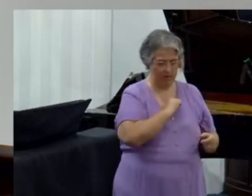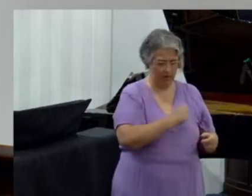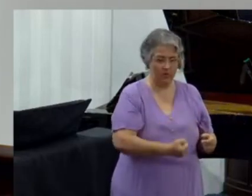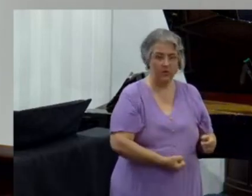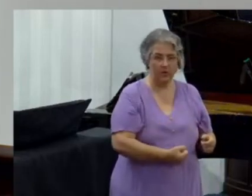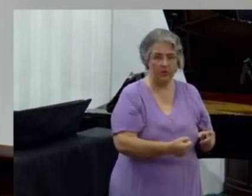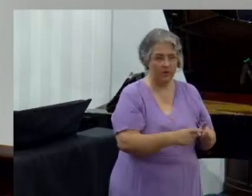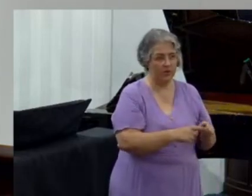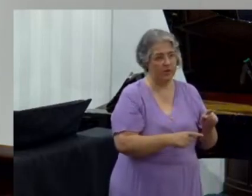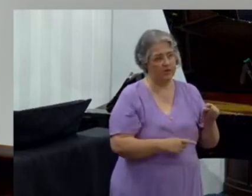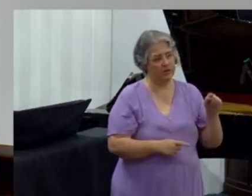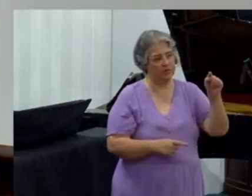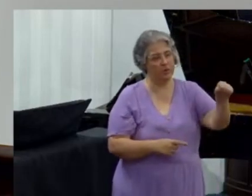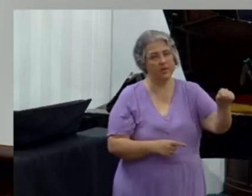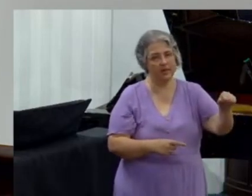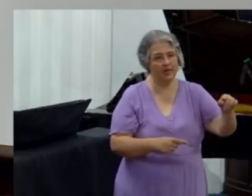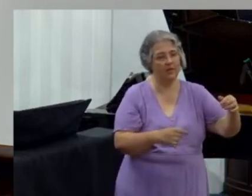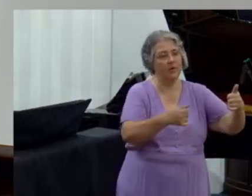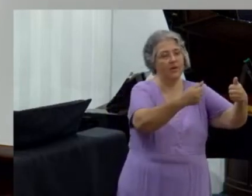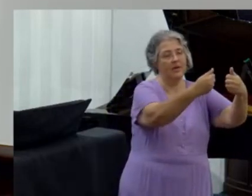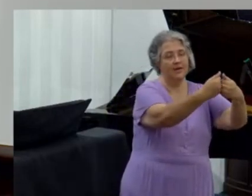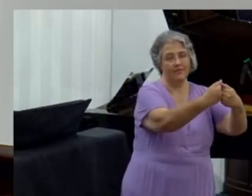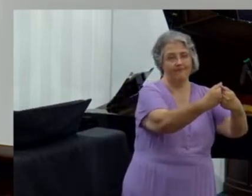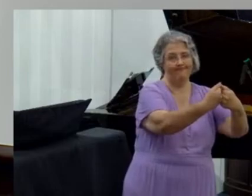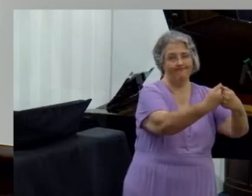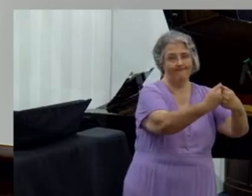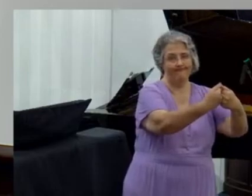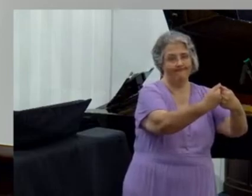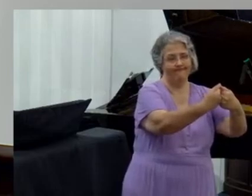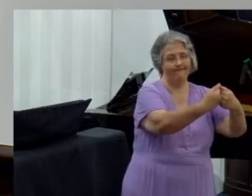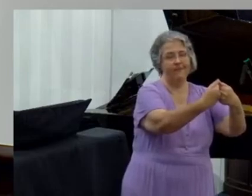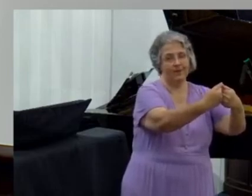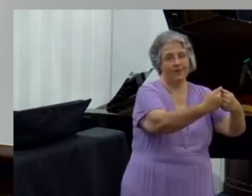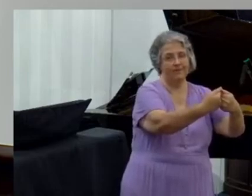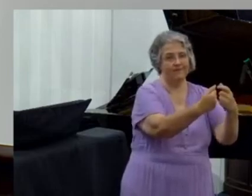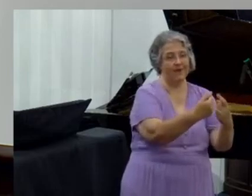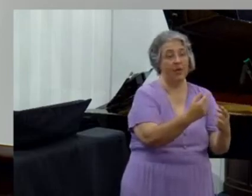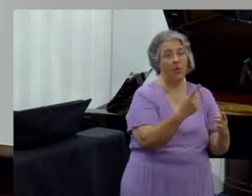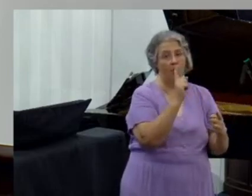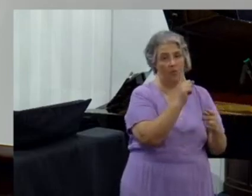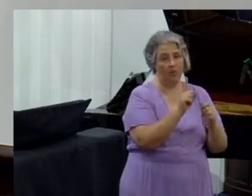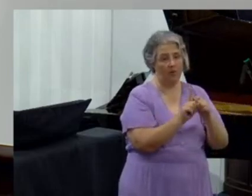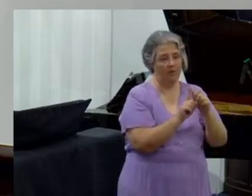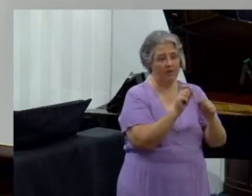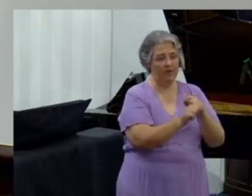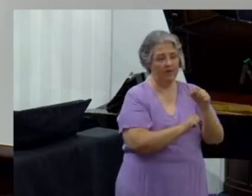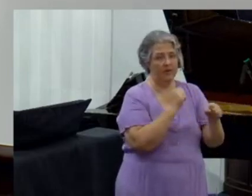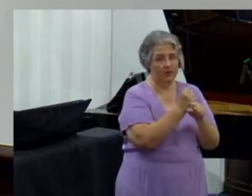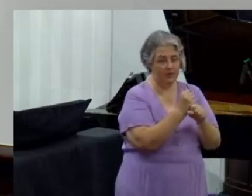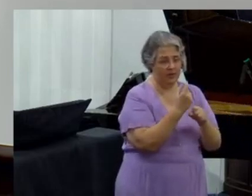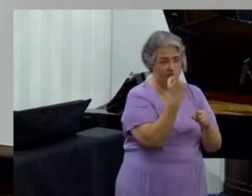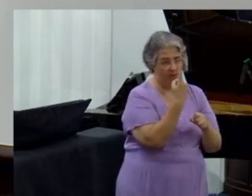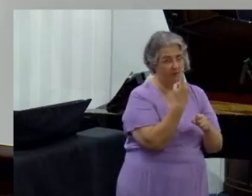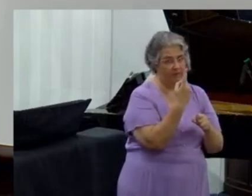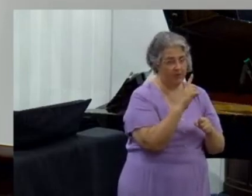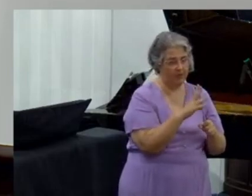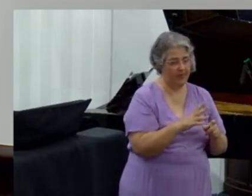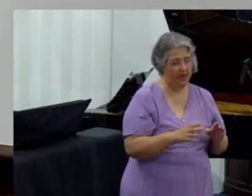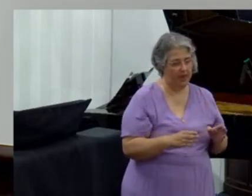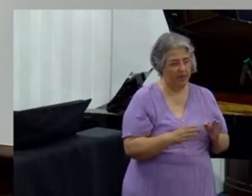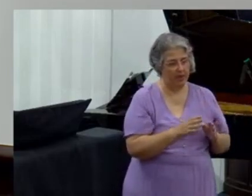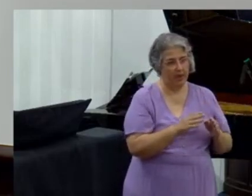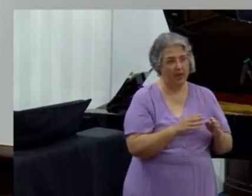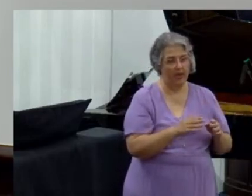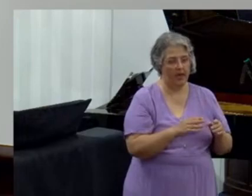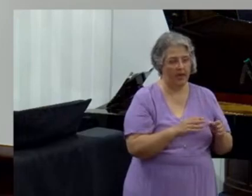atrás ficava a Arca da Aliança, em que então uma vez por ano o sumo sacerdote adentrava, aspergia o sangue